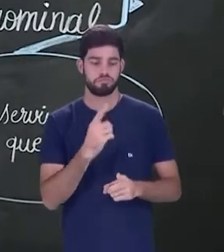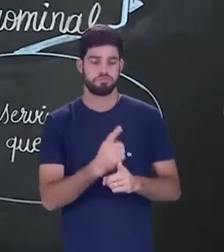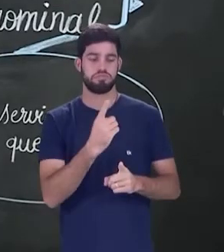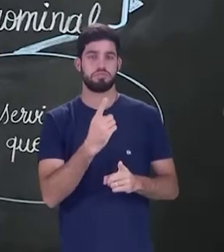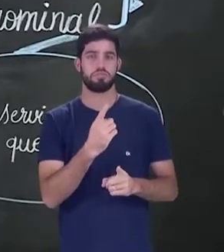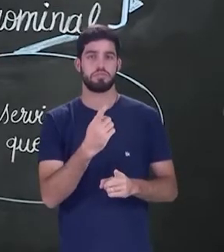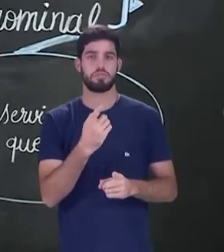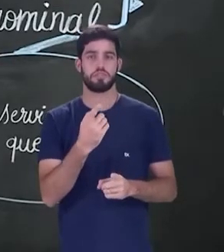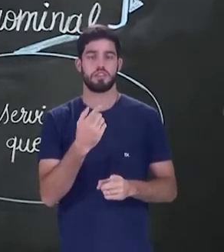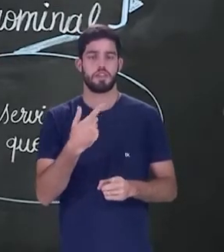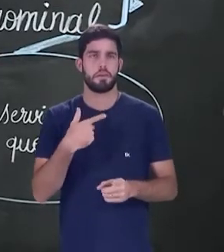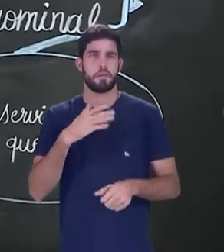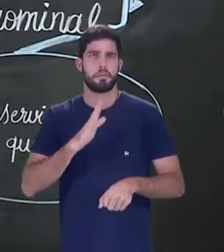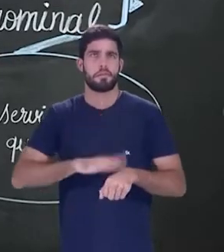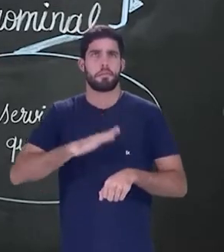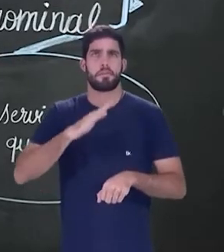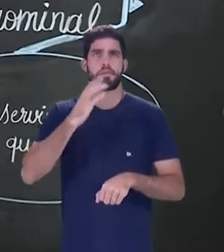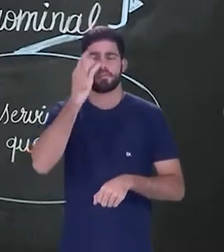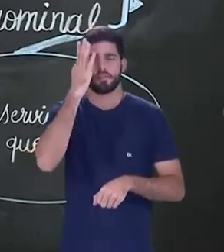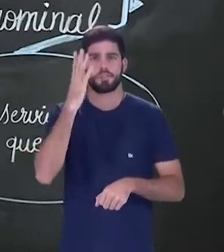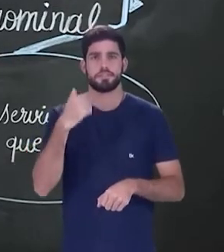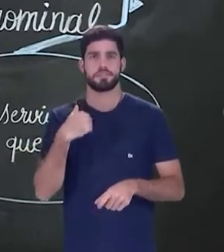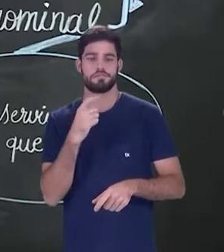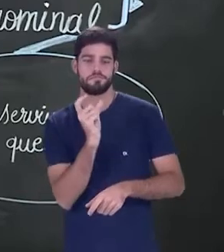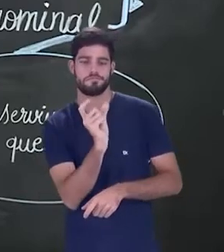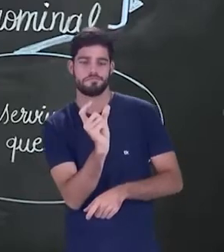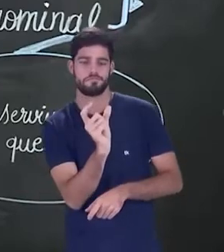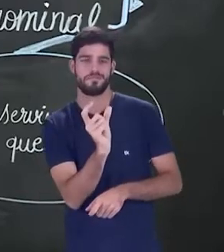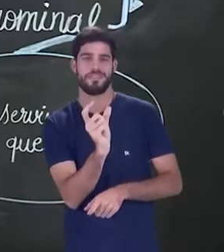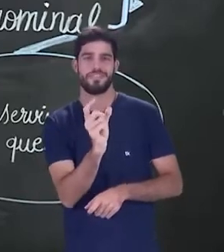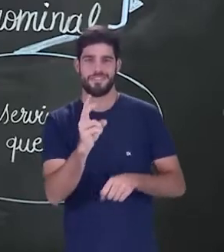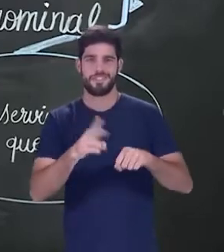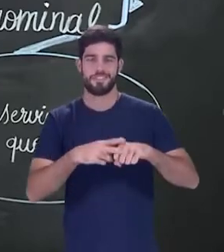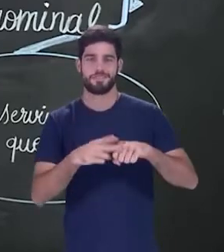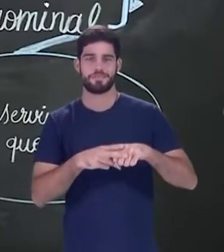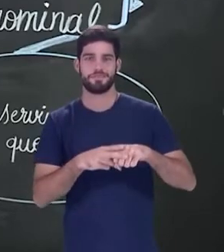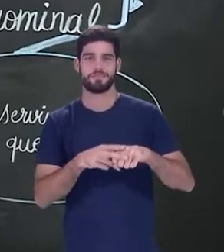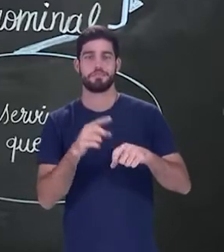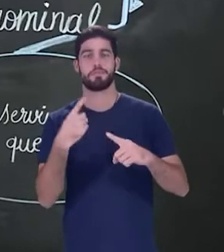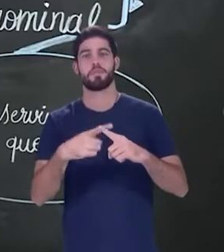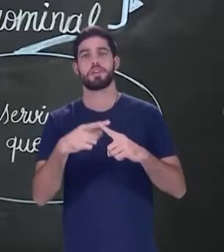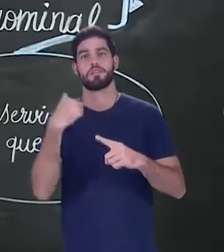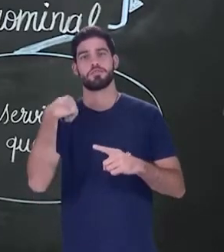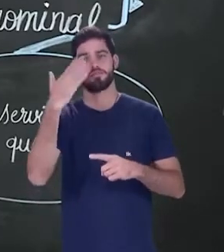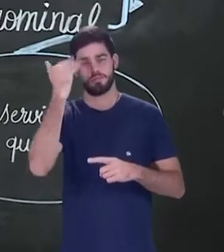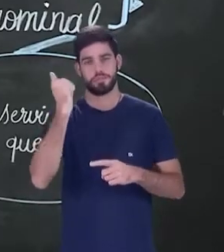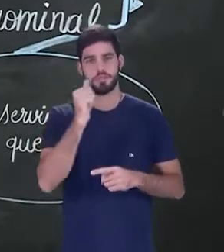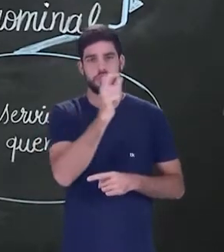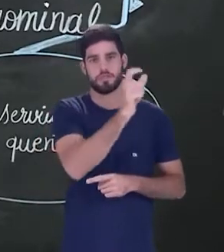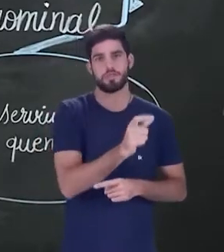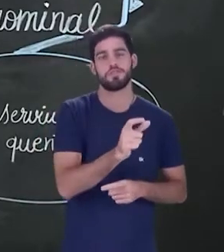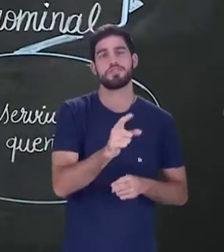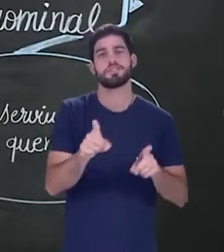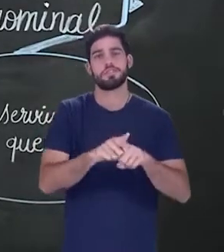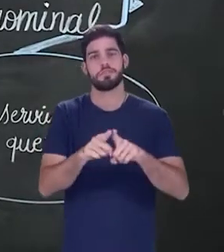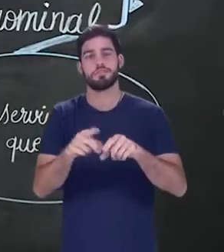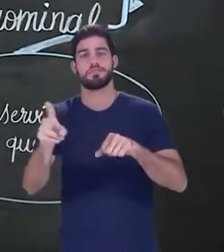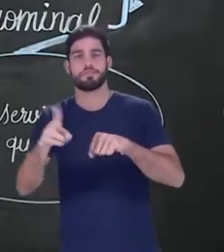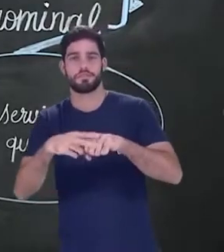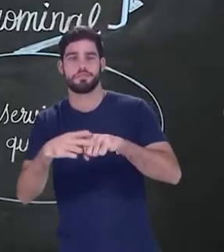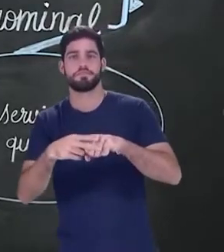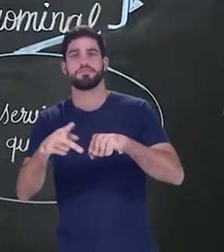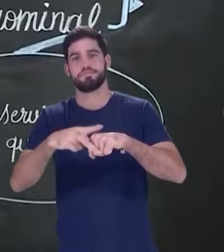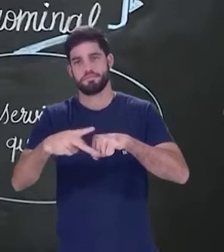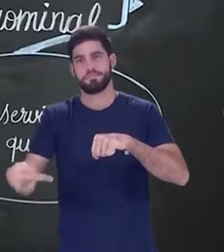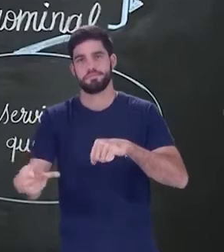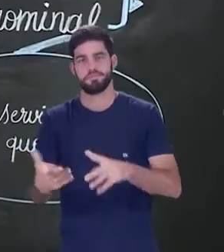Quando eu localizo esse verbo, fica muito mais fácil para mim identificar quem é sujeito e quem é predicado. Existem alguns tipos de predicado na